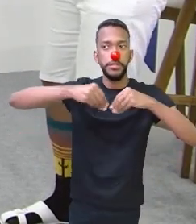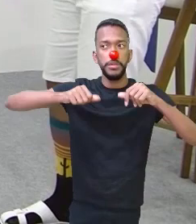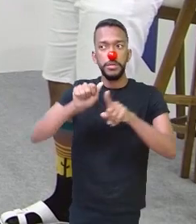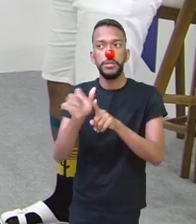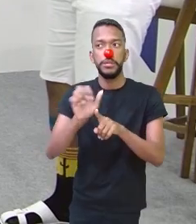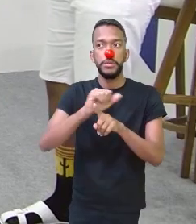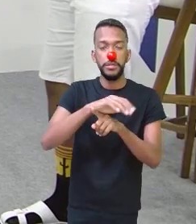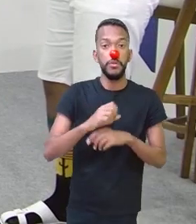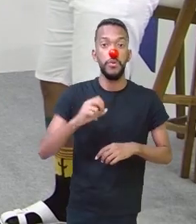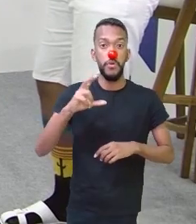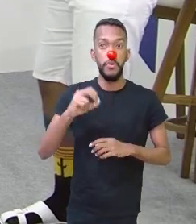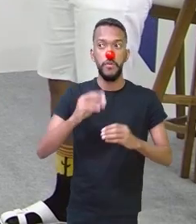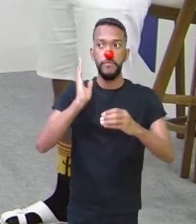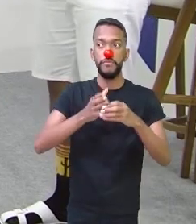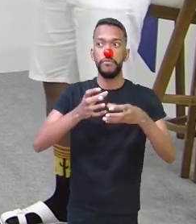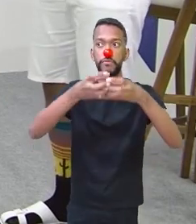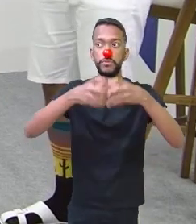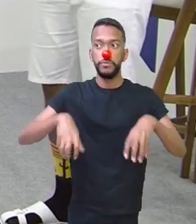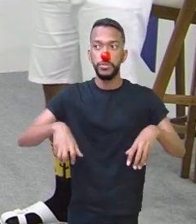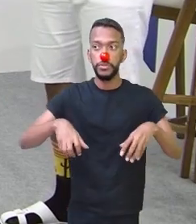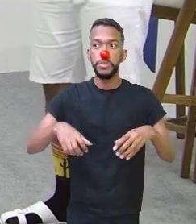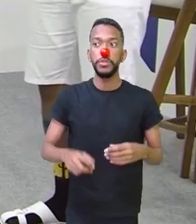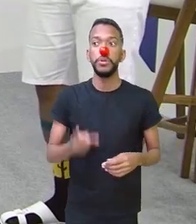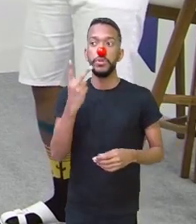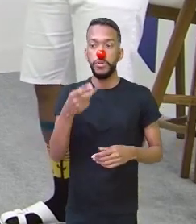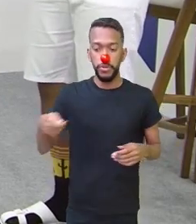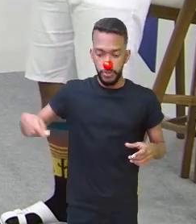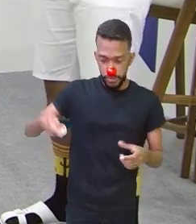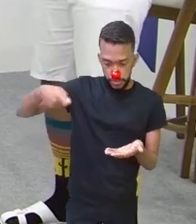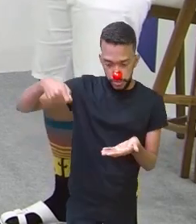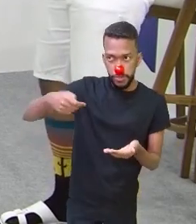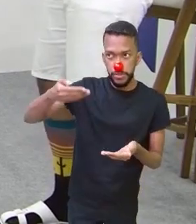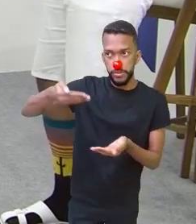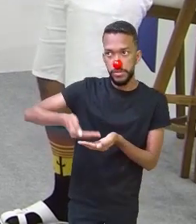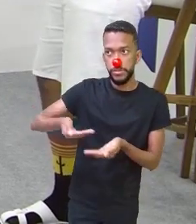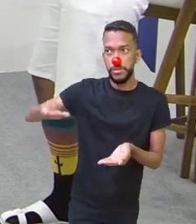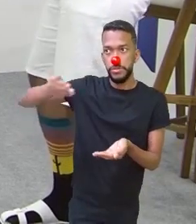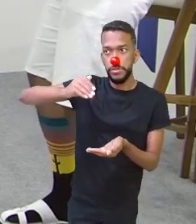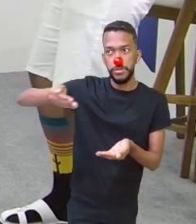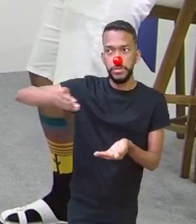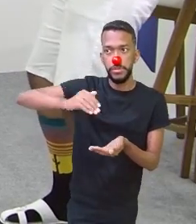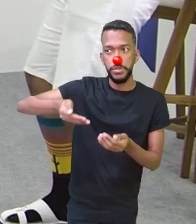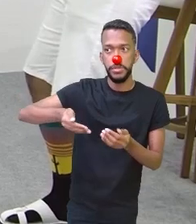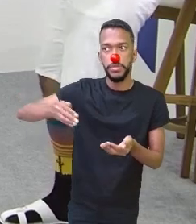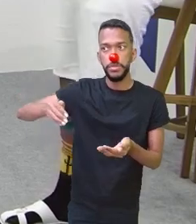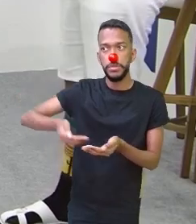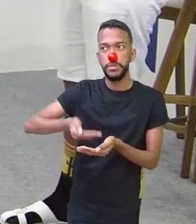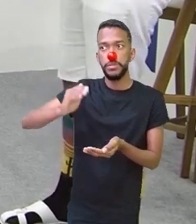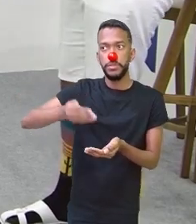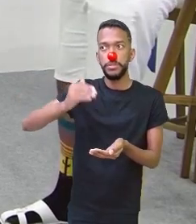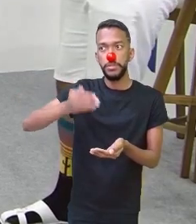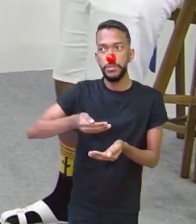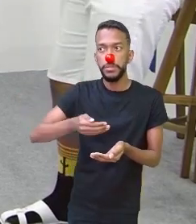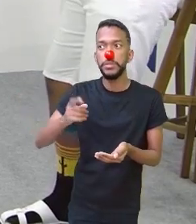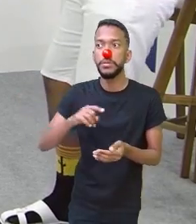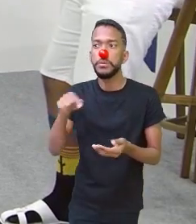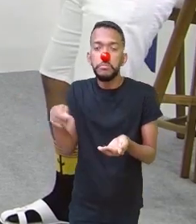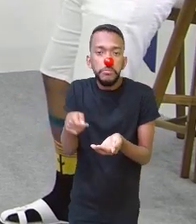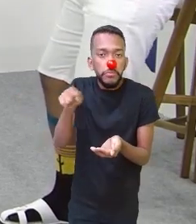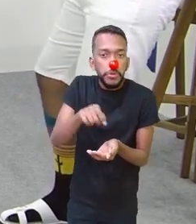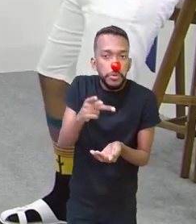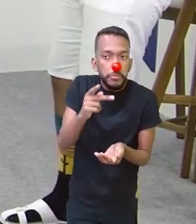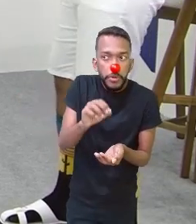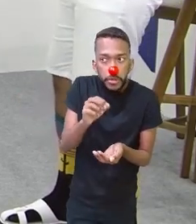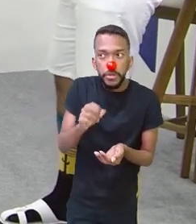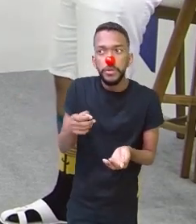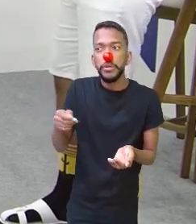ovo grande. 2 colheres de sopa. 1 colher pequena de fermento em